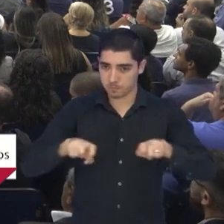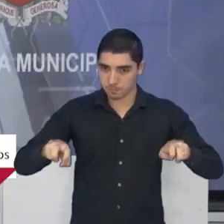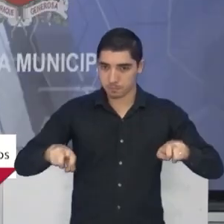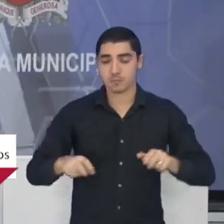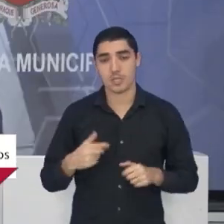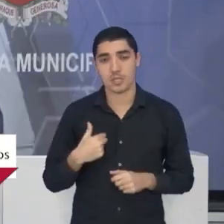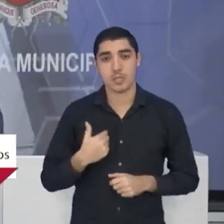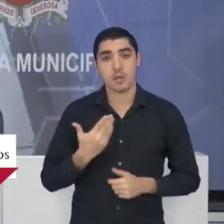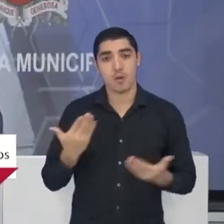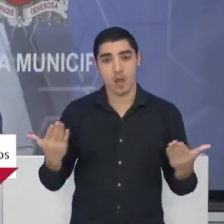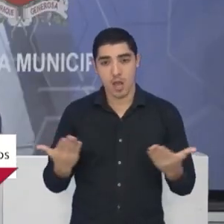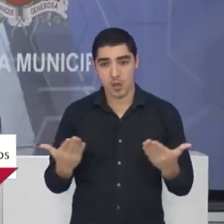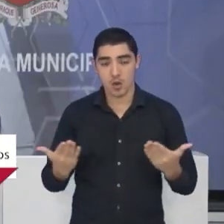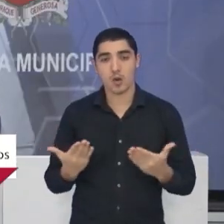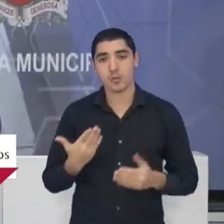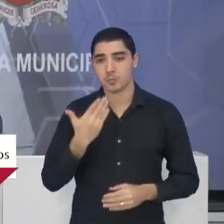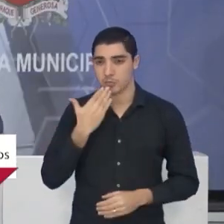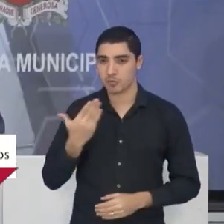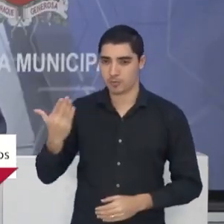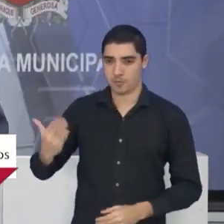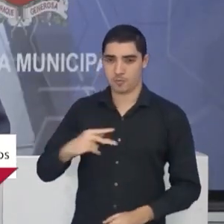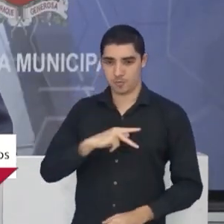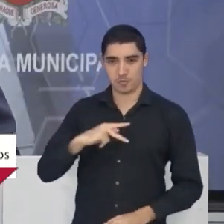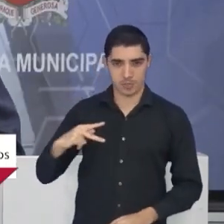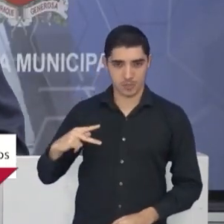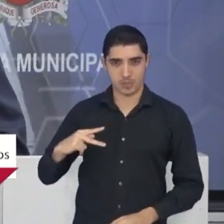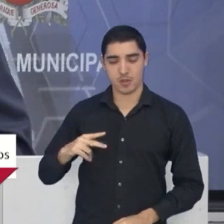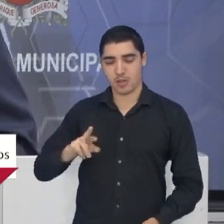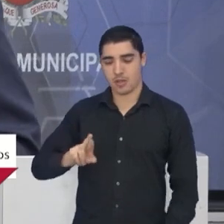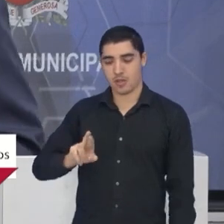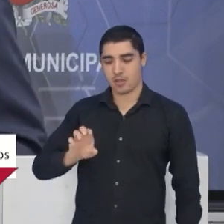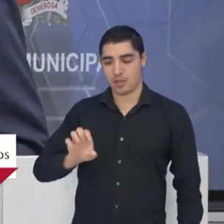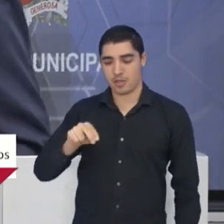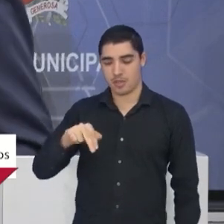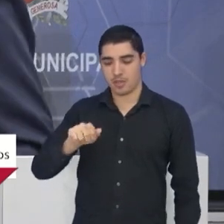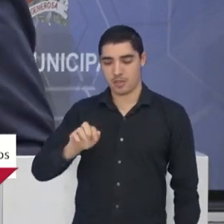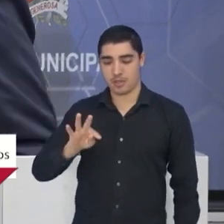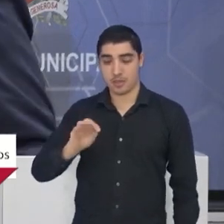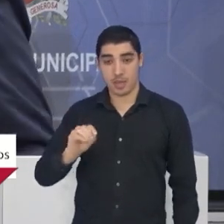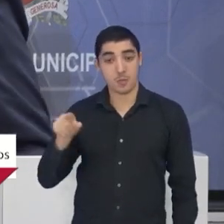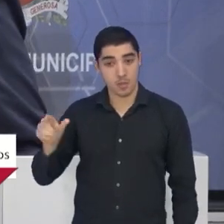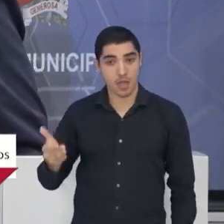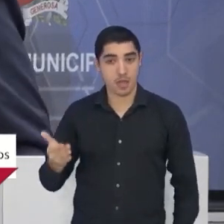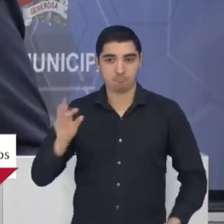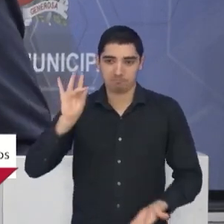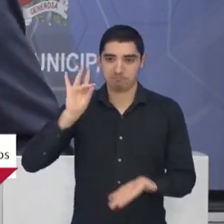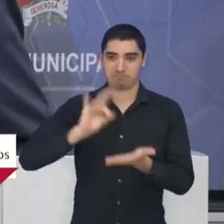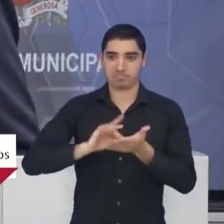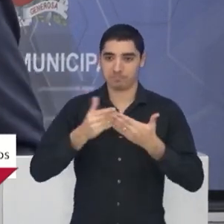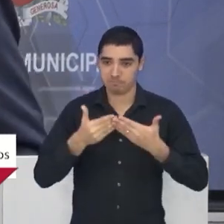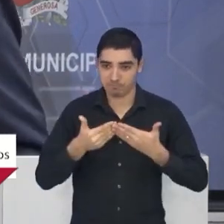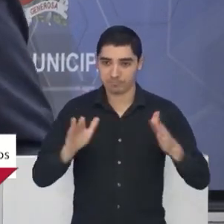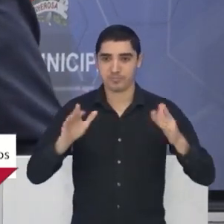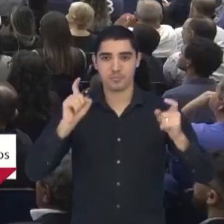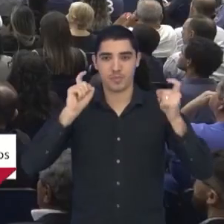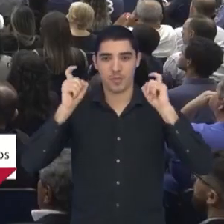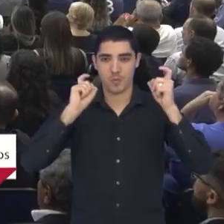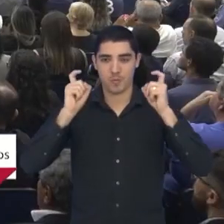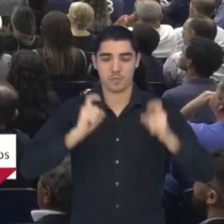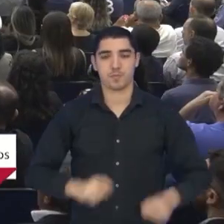gostaria de passar a palavra para o nosso presidente Dr Renato Martins Costa para a abertura oficial dos